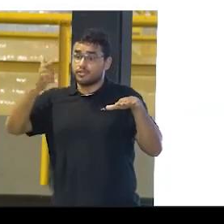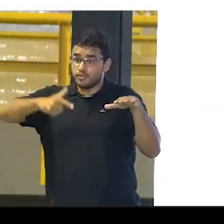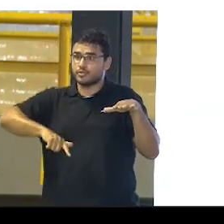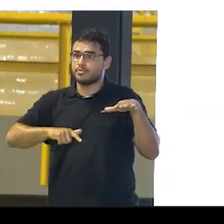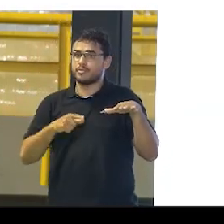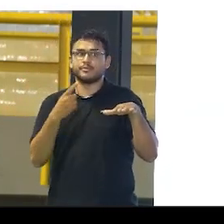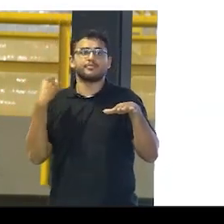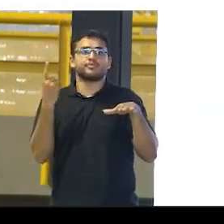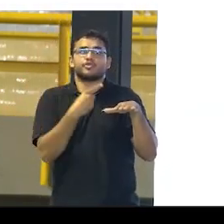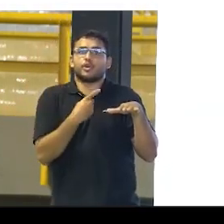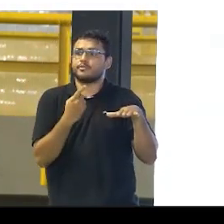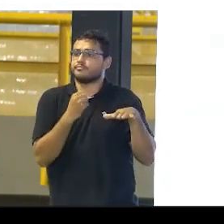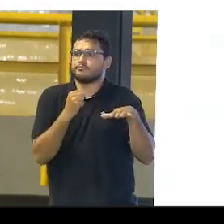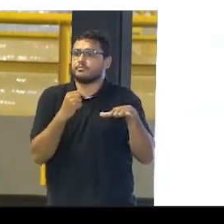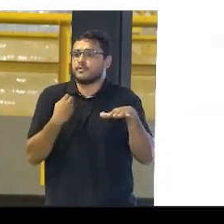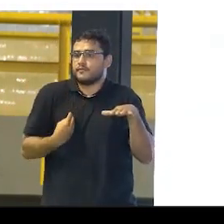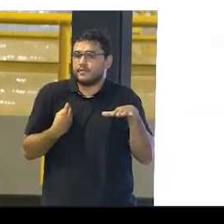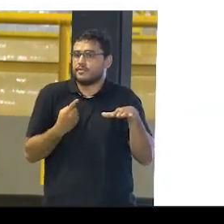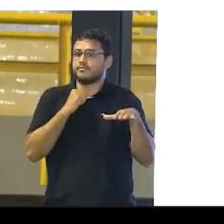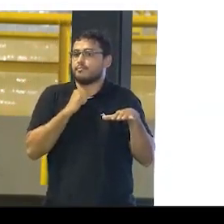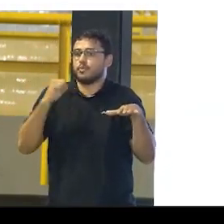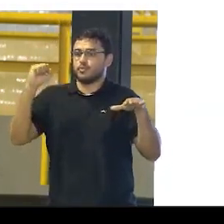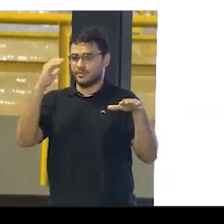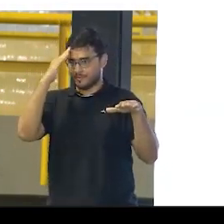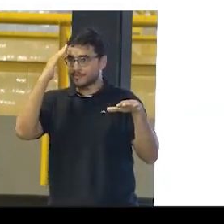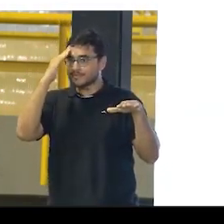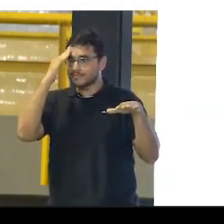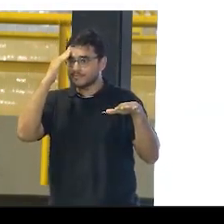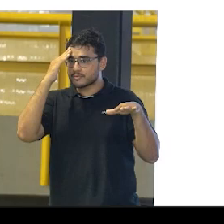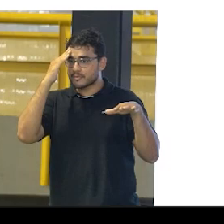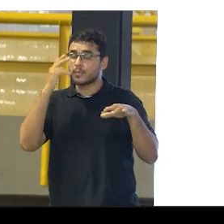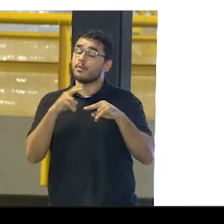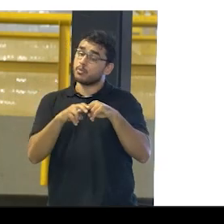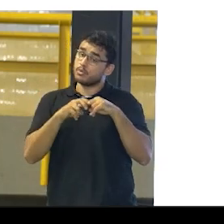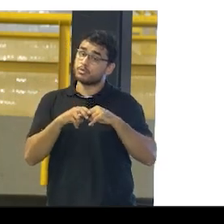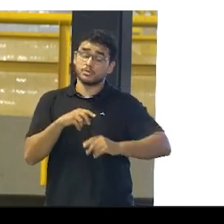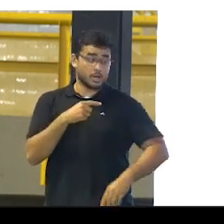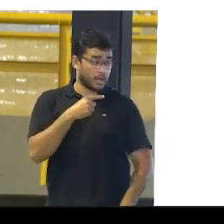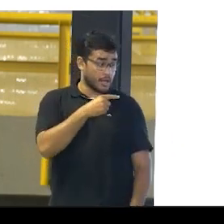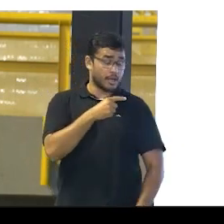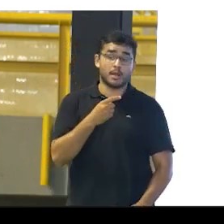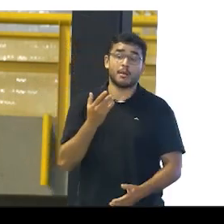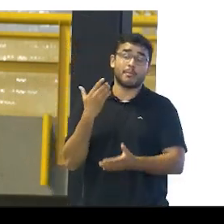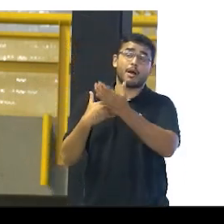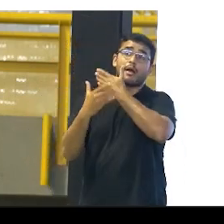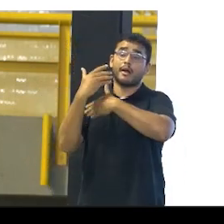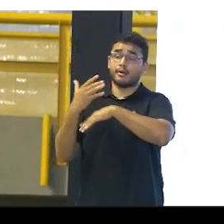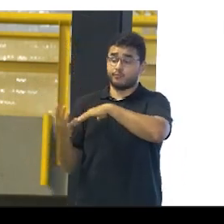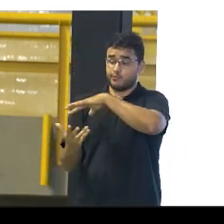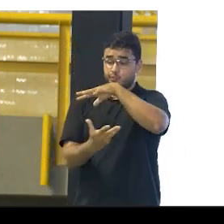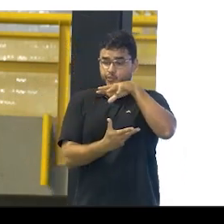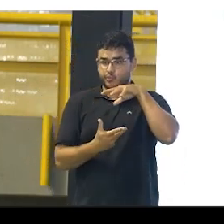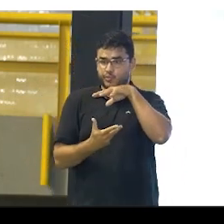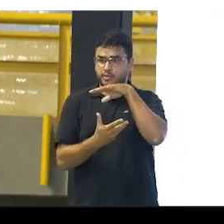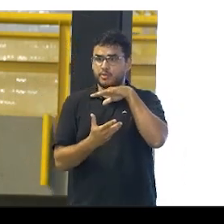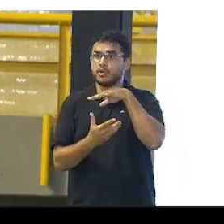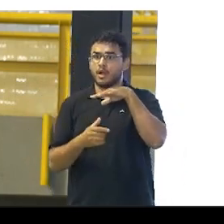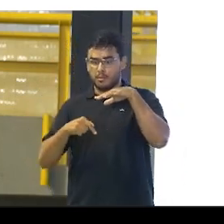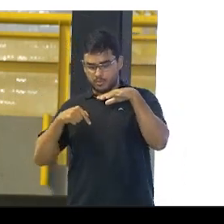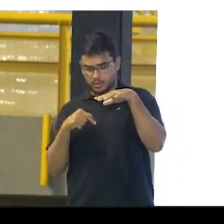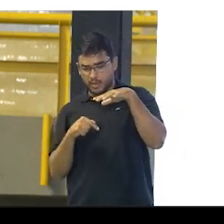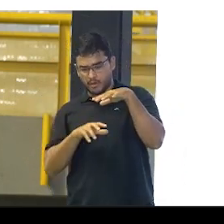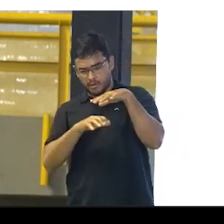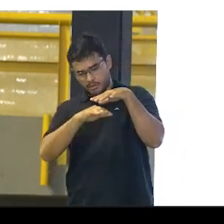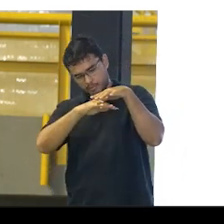Ponto. E as bacias sedimentares começaram a se formar a partir da era paleozoica. Então, no Paleozoico, você tem